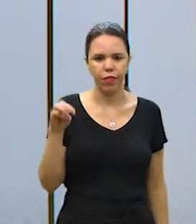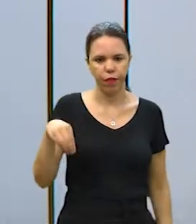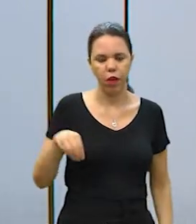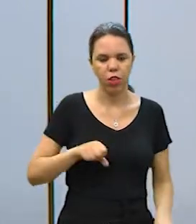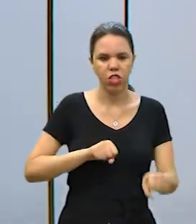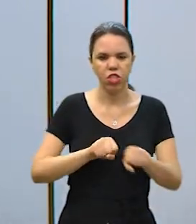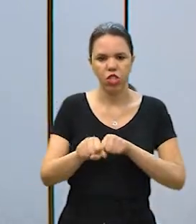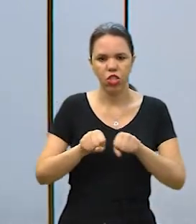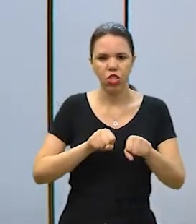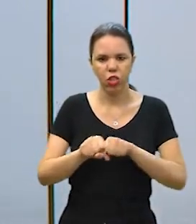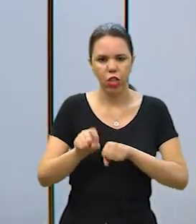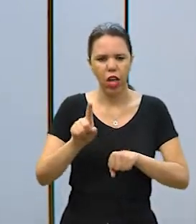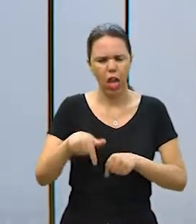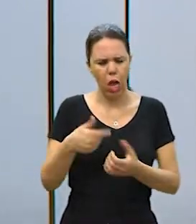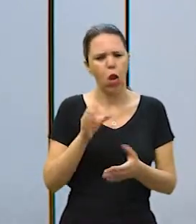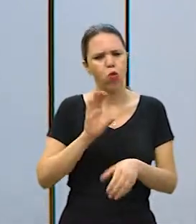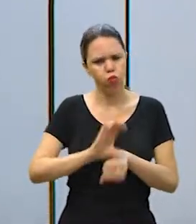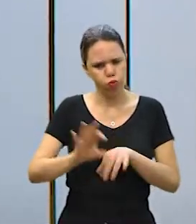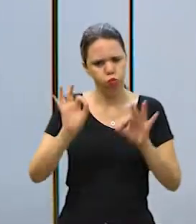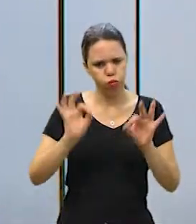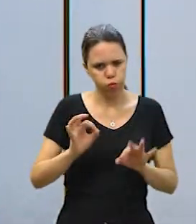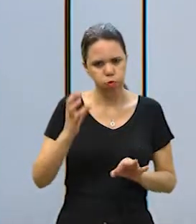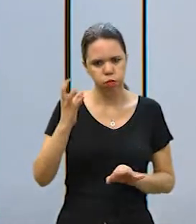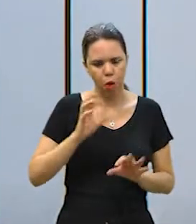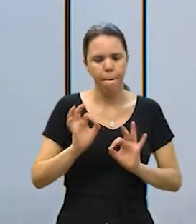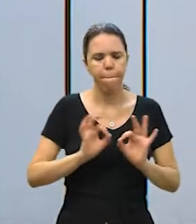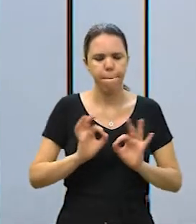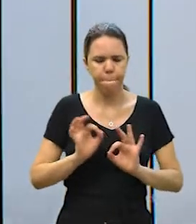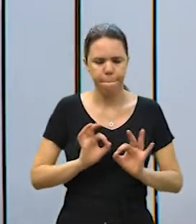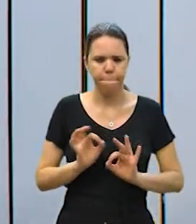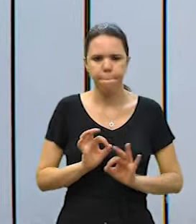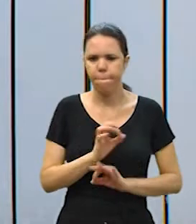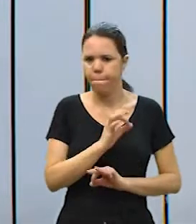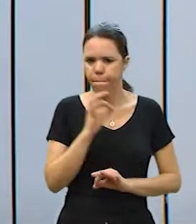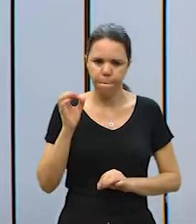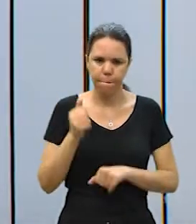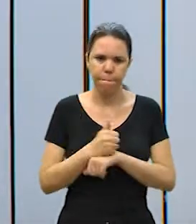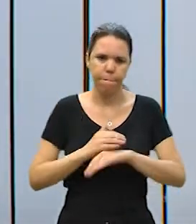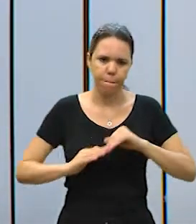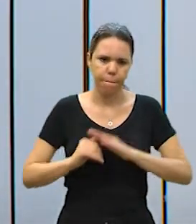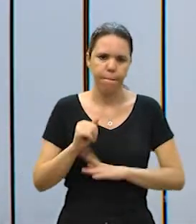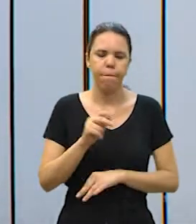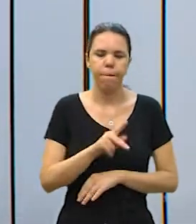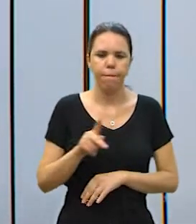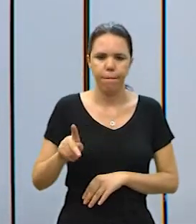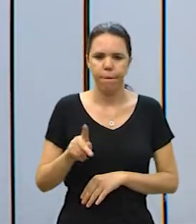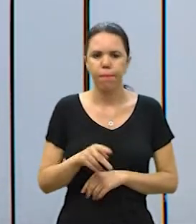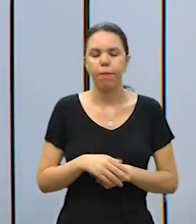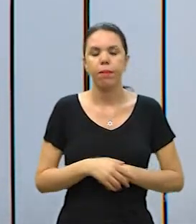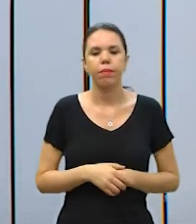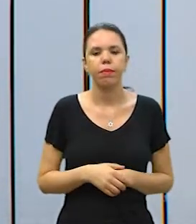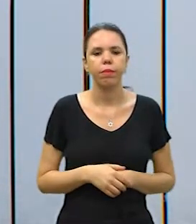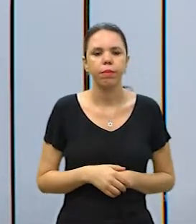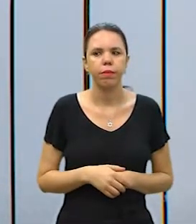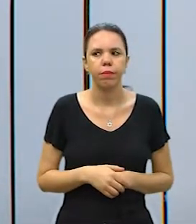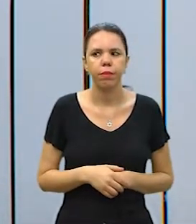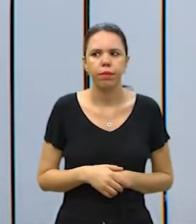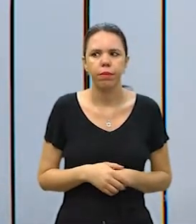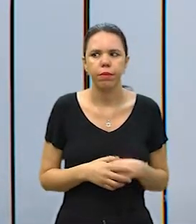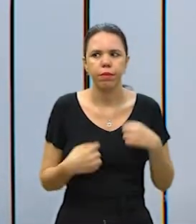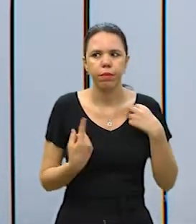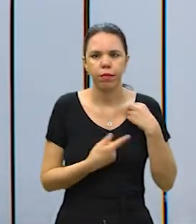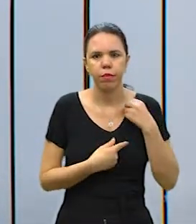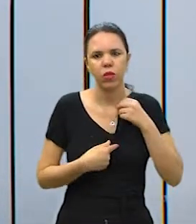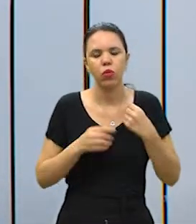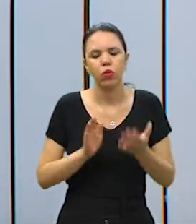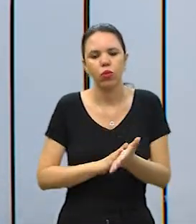se formava, a gente era bem preparado para ser professora, muito bem preparado. A gente era